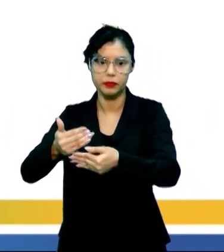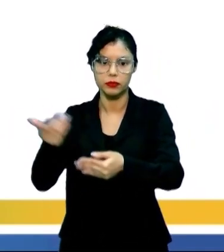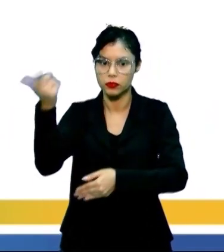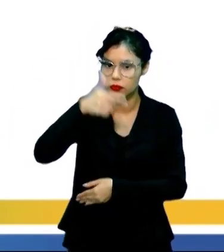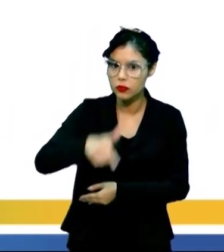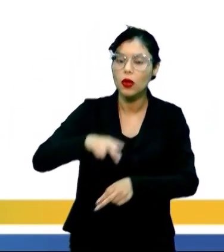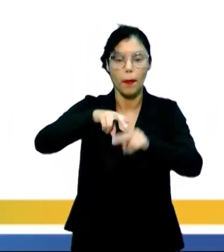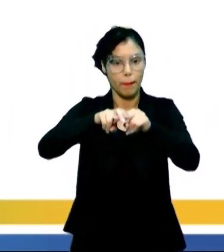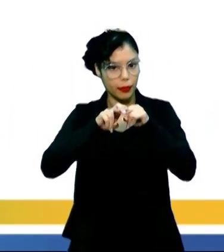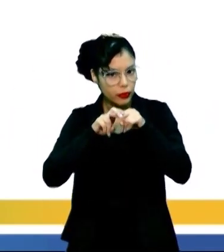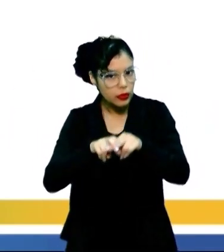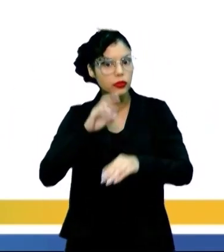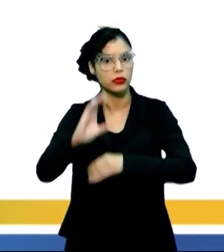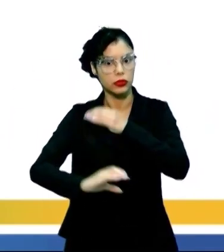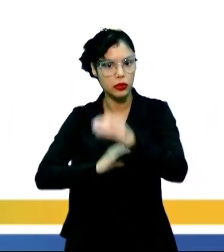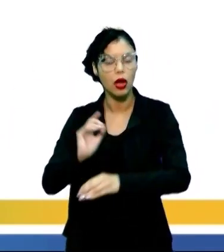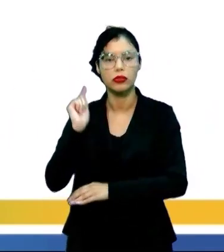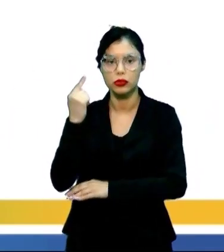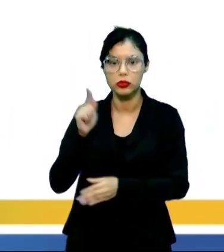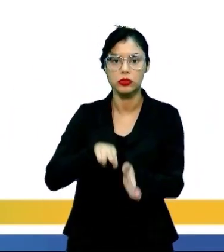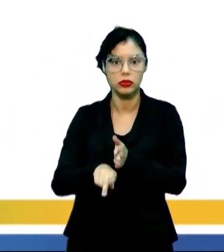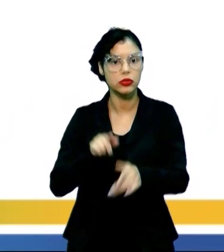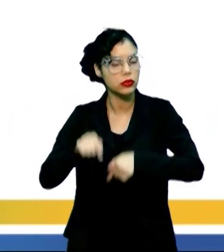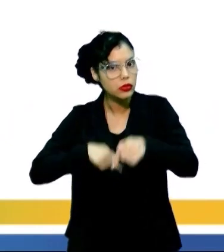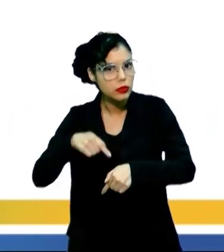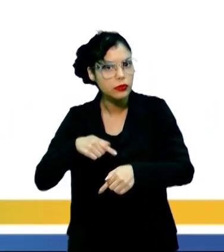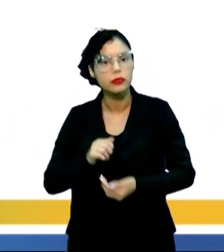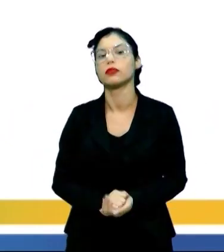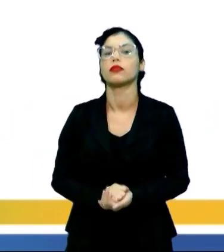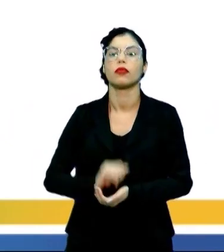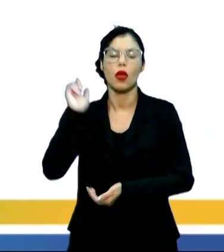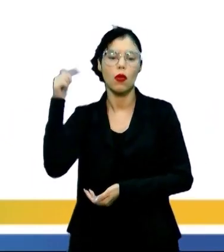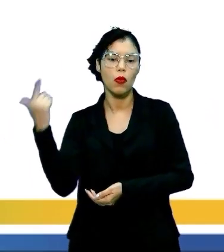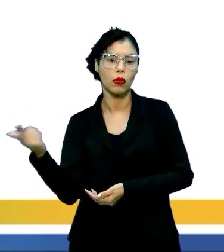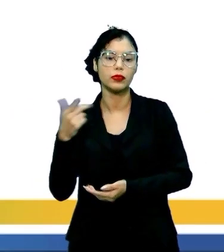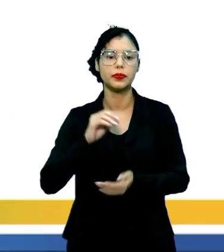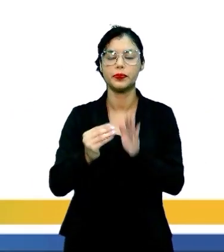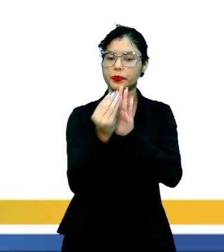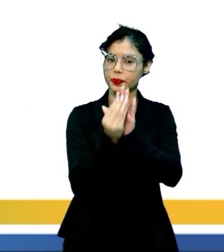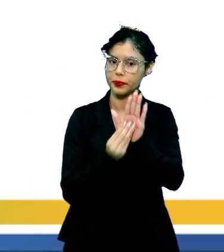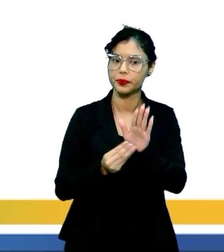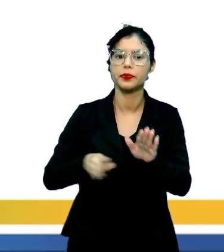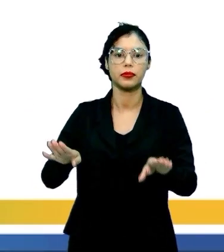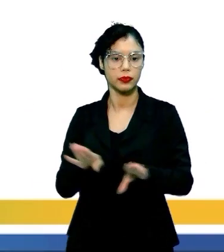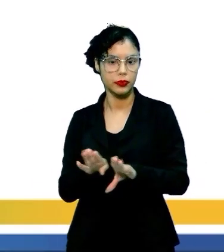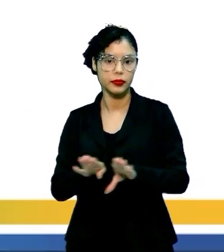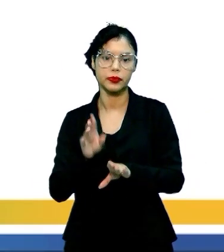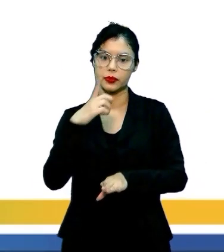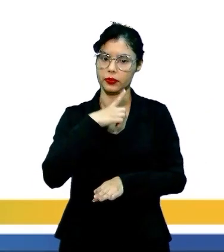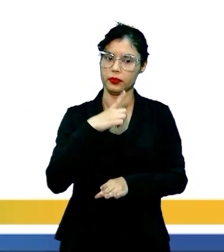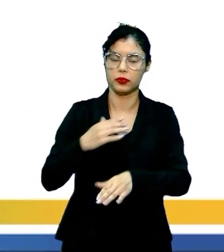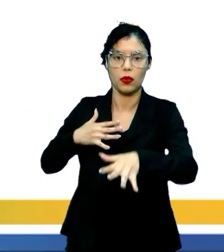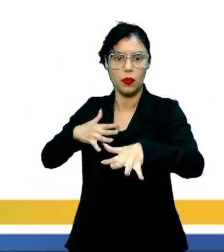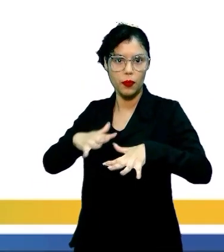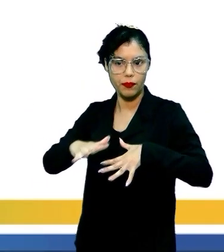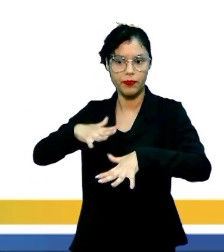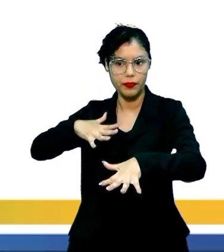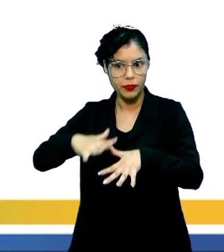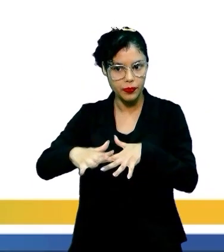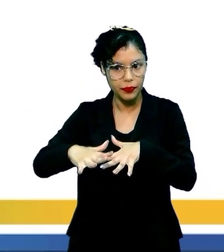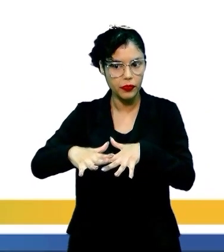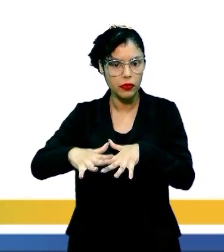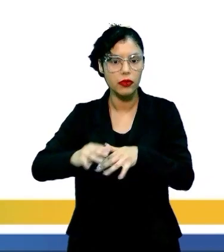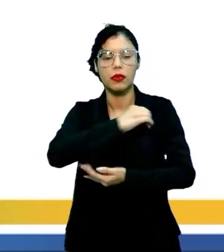novo, por isso o ciclo biogeoquímico. E um outro fator essencial é que haja o movimento